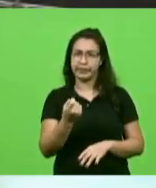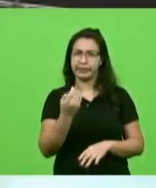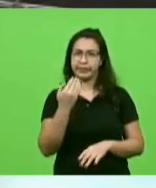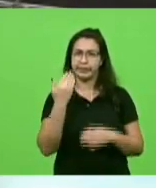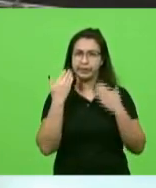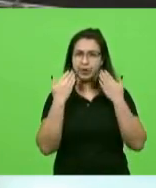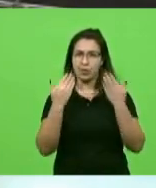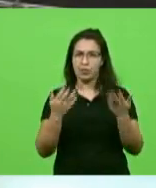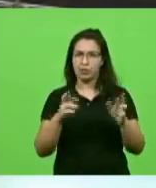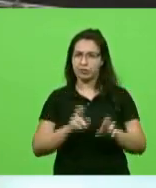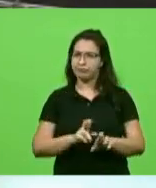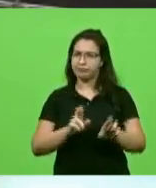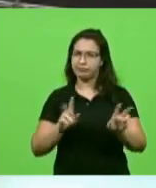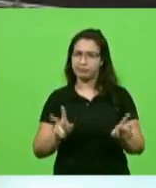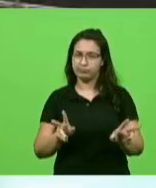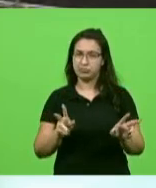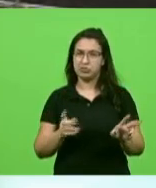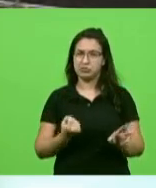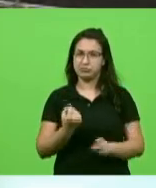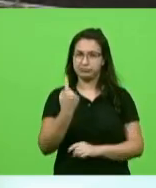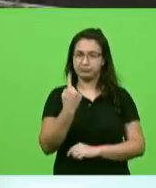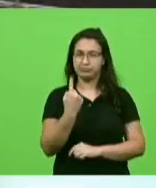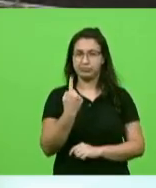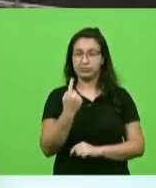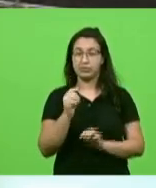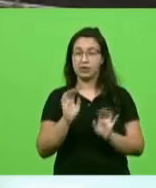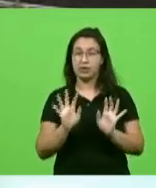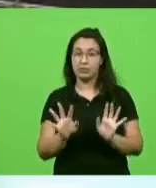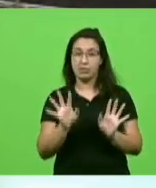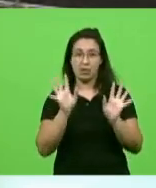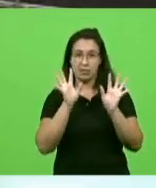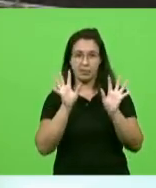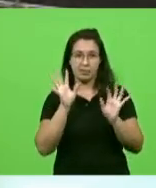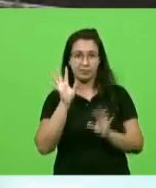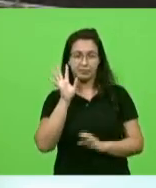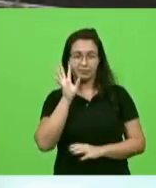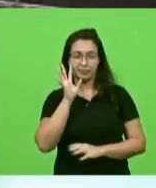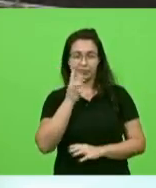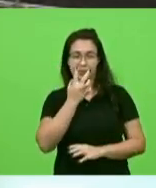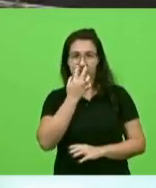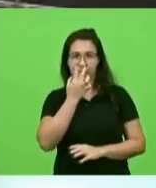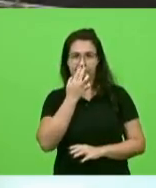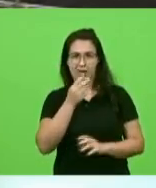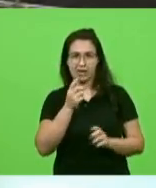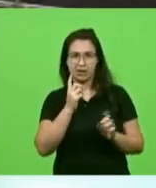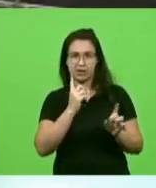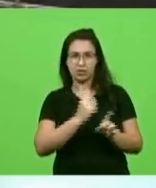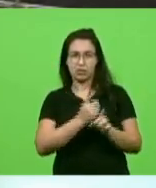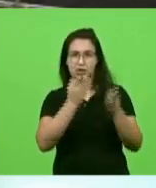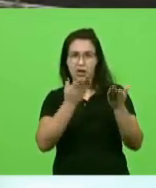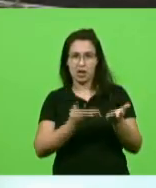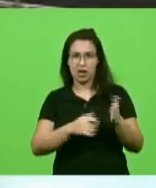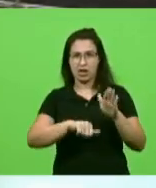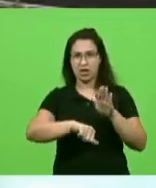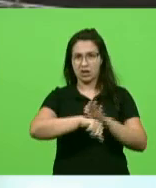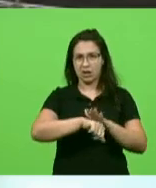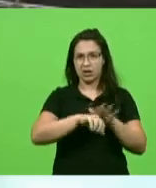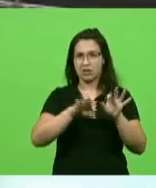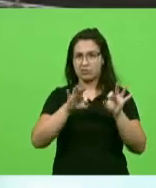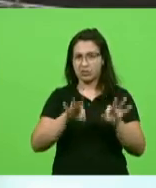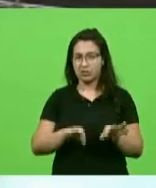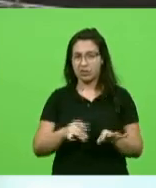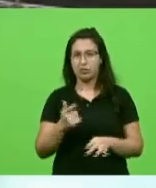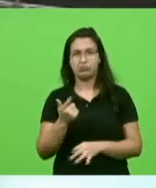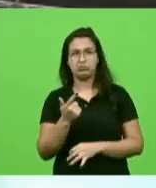algo atípico entretanto não nos parece ser este um indício criminosos na medida em que se